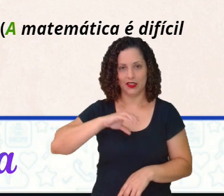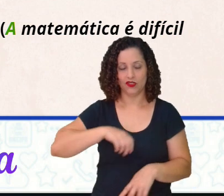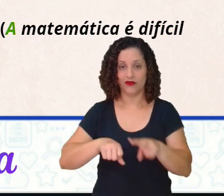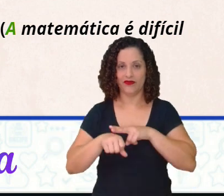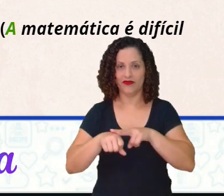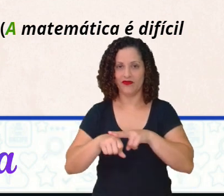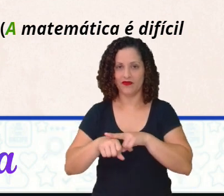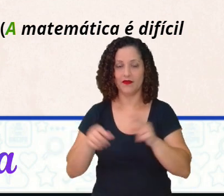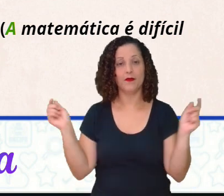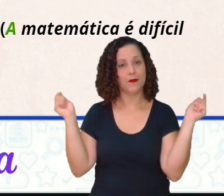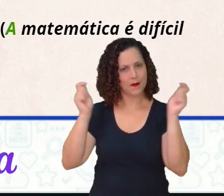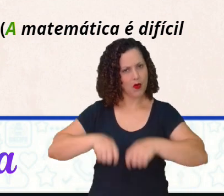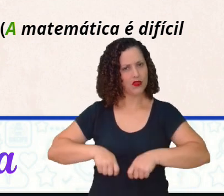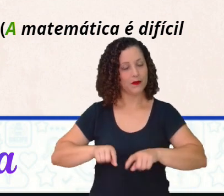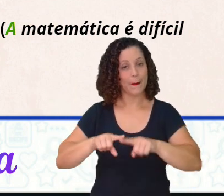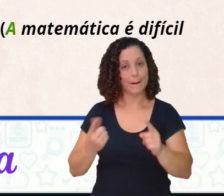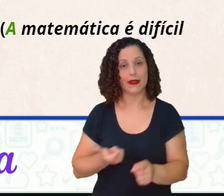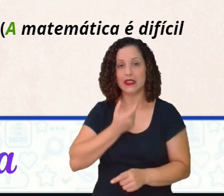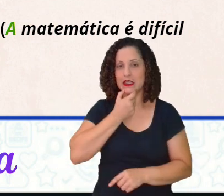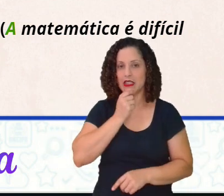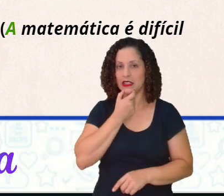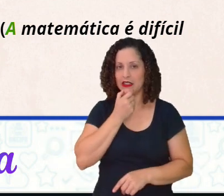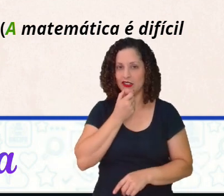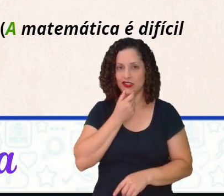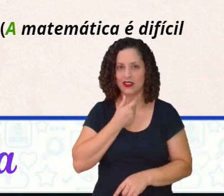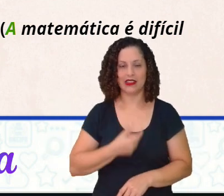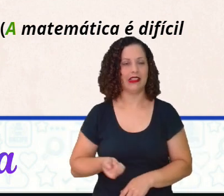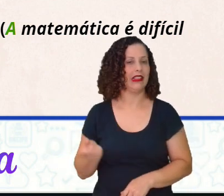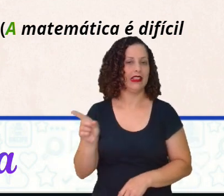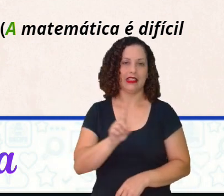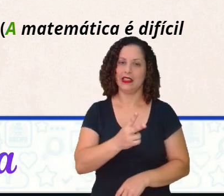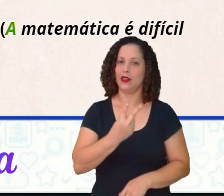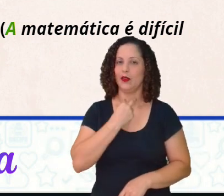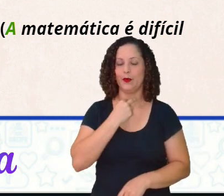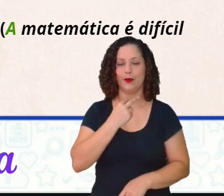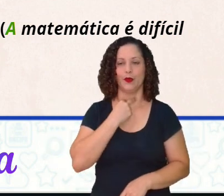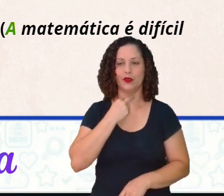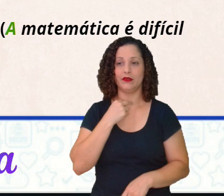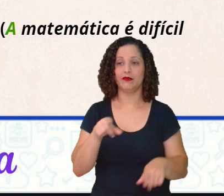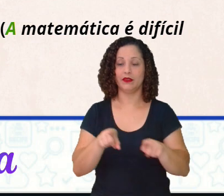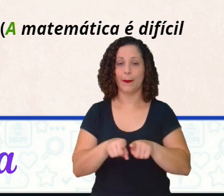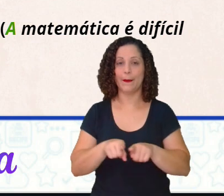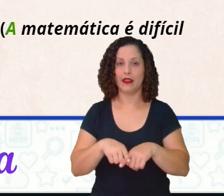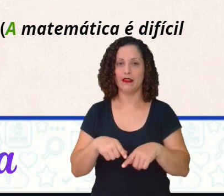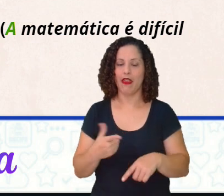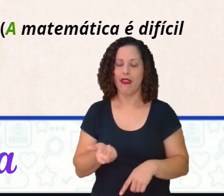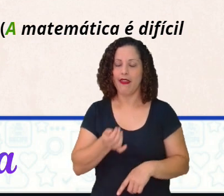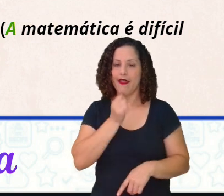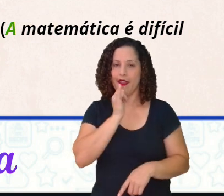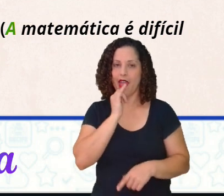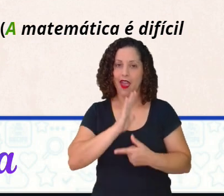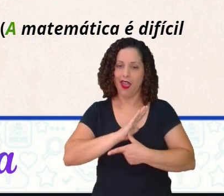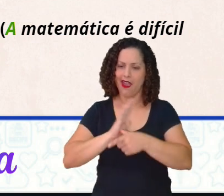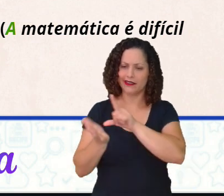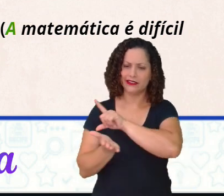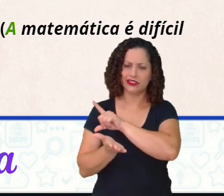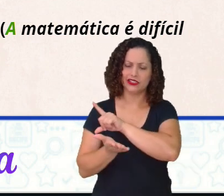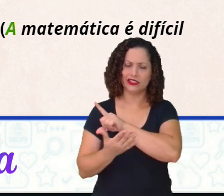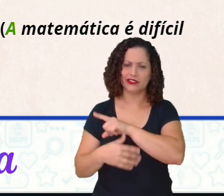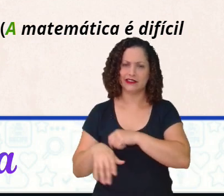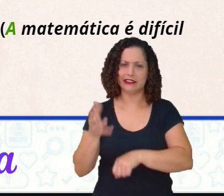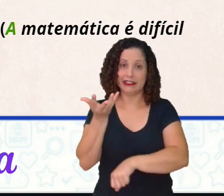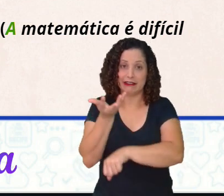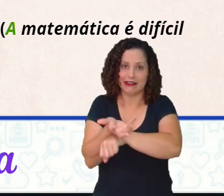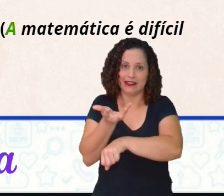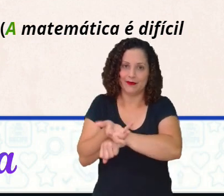verdinho, tá? Mas em inglês não pode. Antes de disciplinas, de matérias, né, escolares, tá? Math